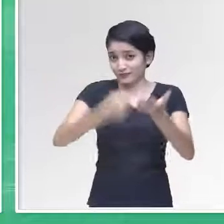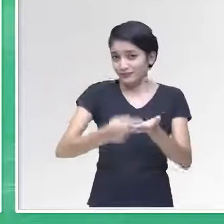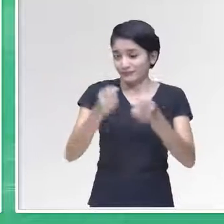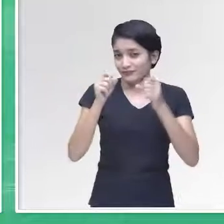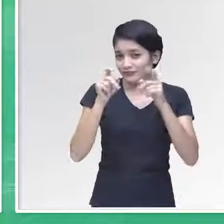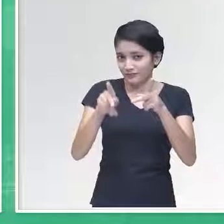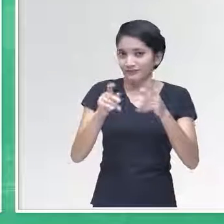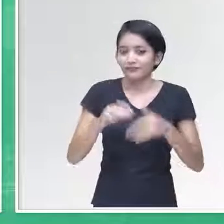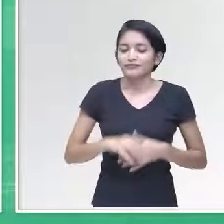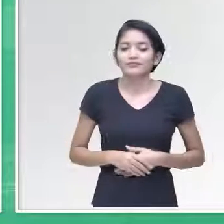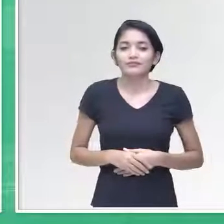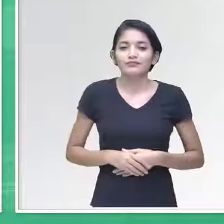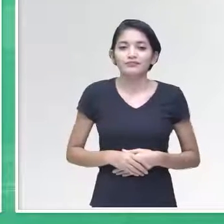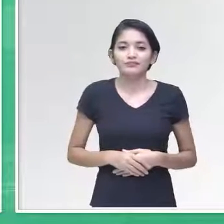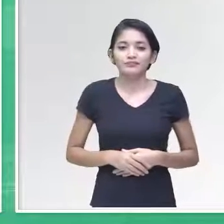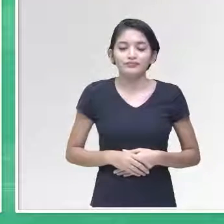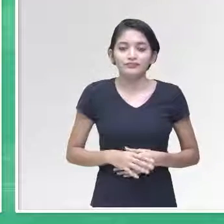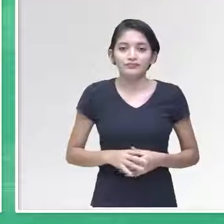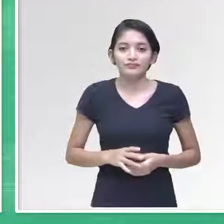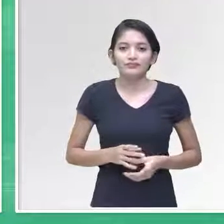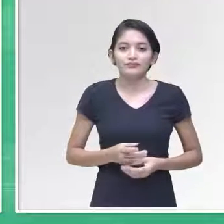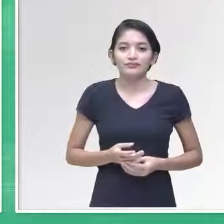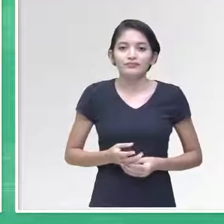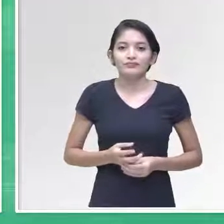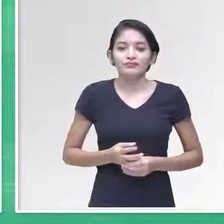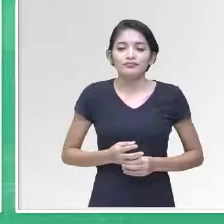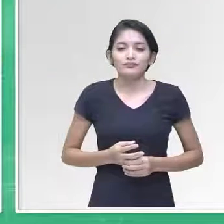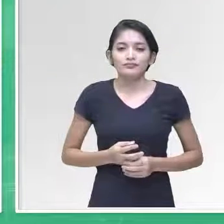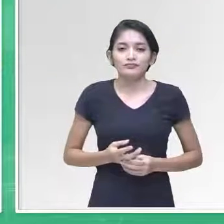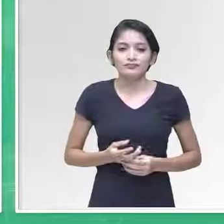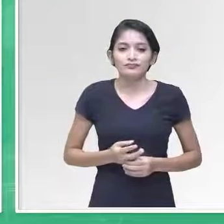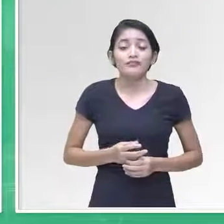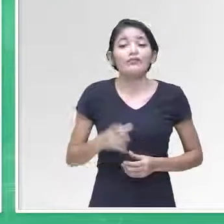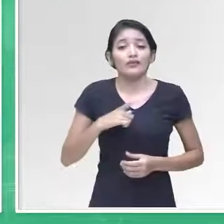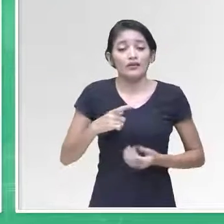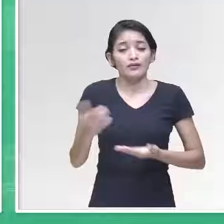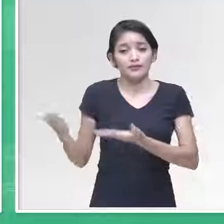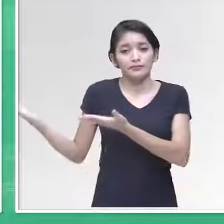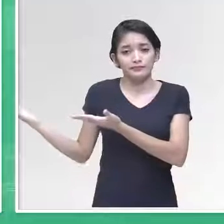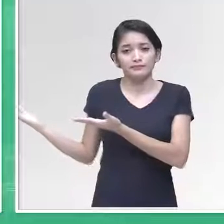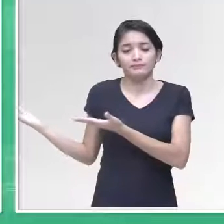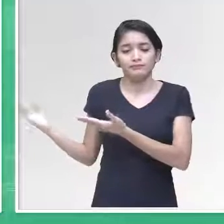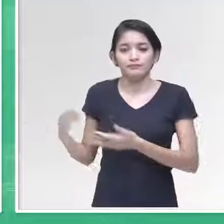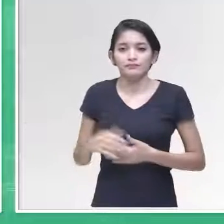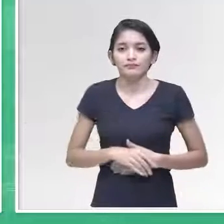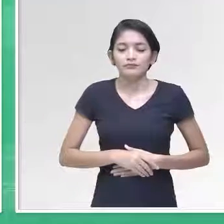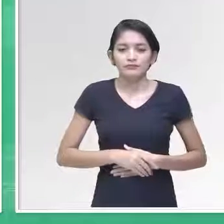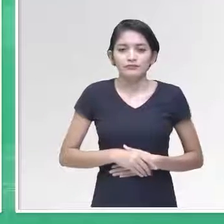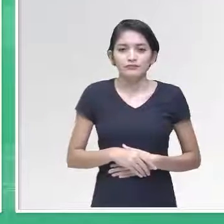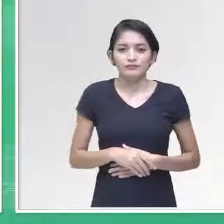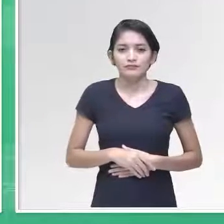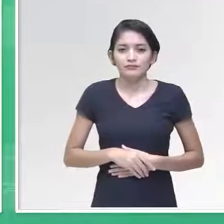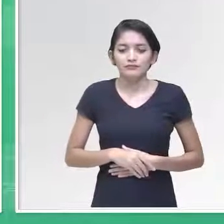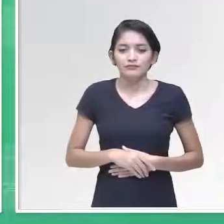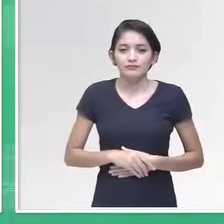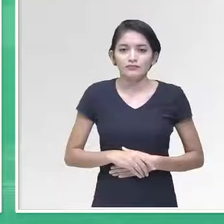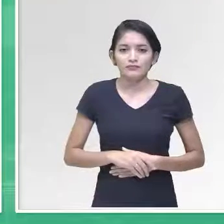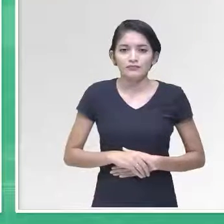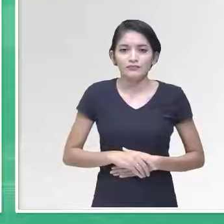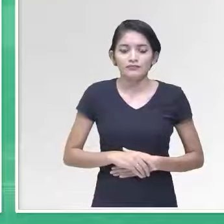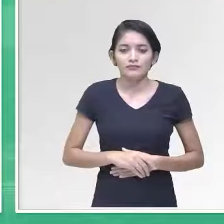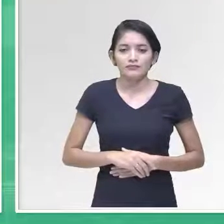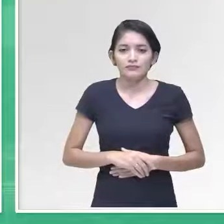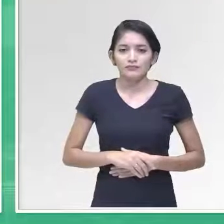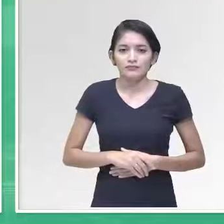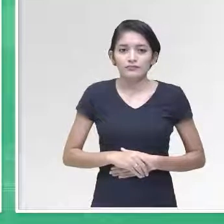lá. Próxima cartela. Nós temos aí, ó, passive voice, was, were, plus past participle. Então,